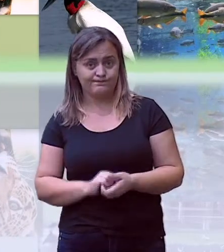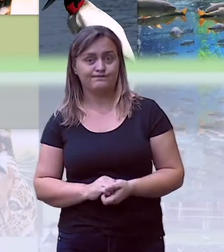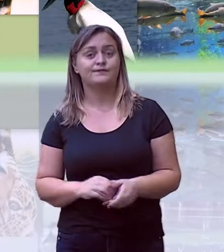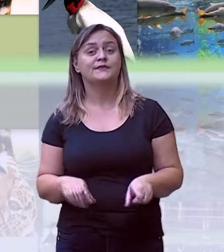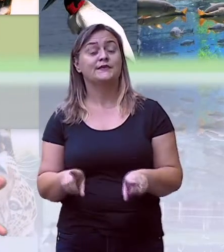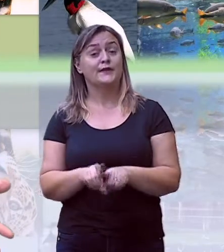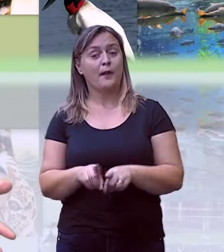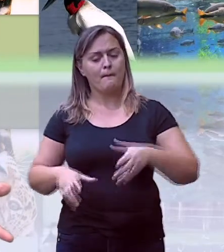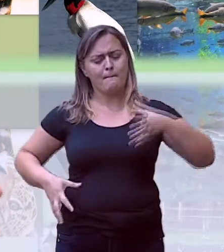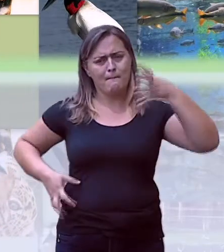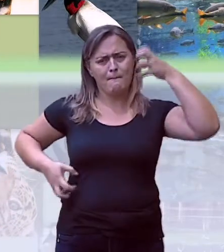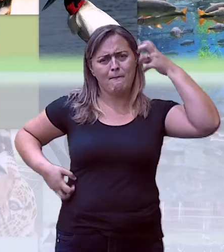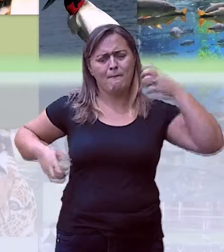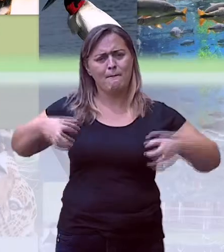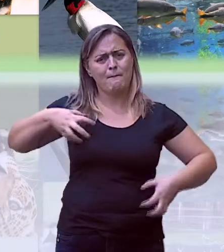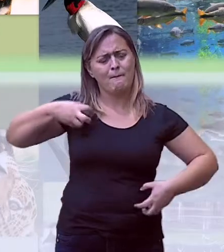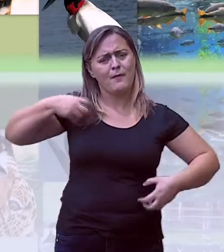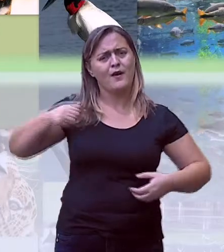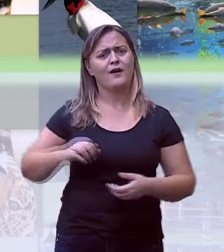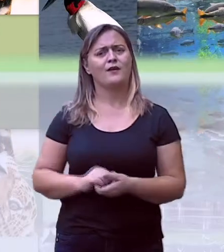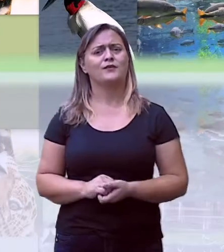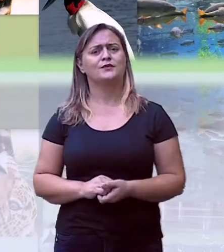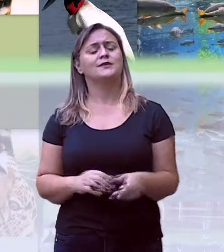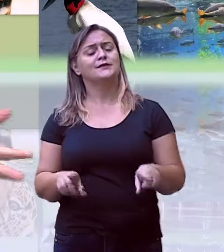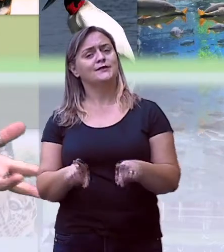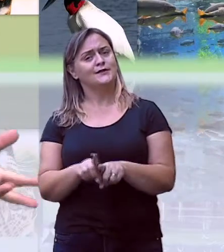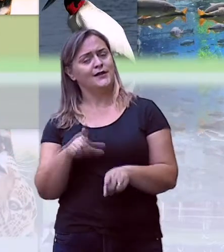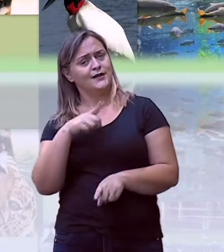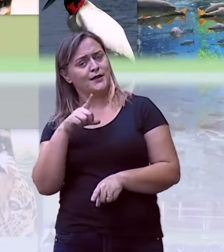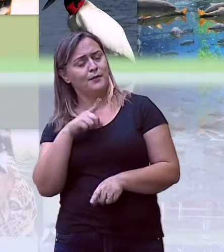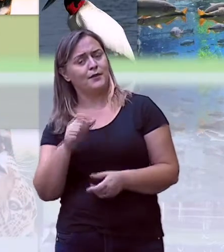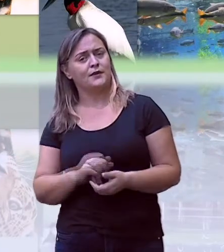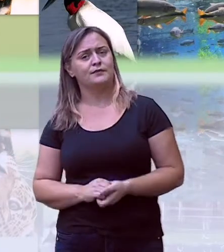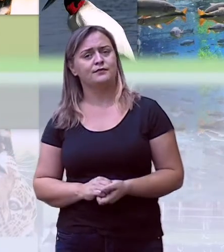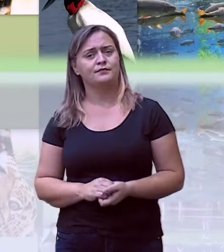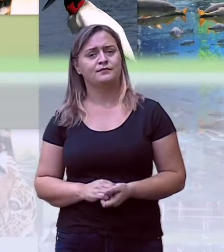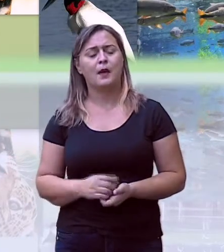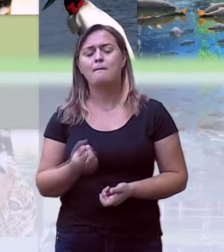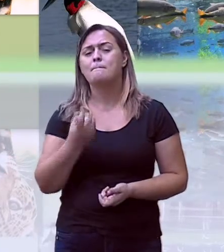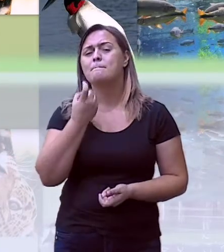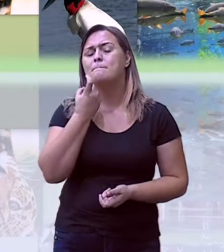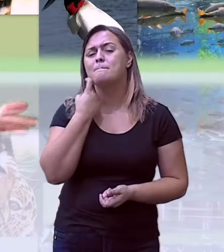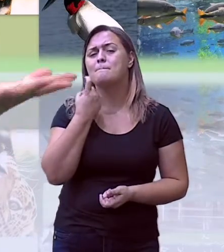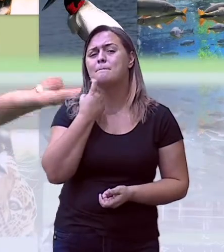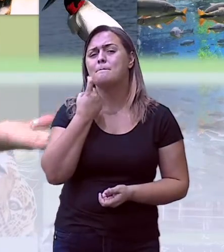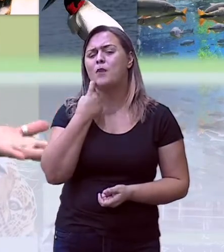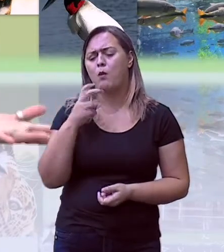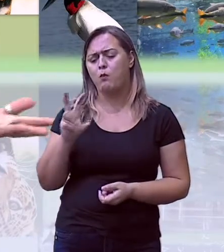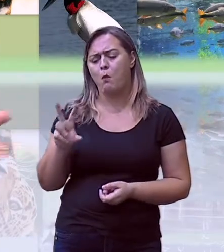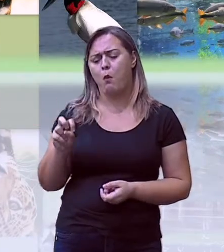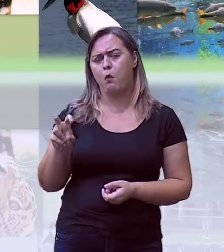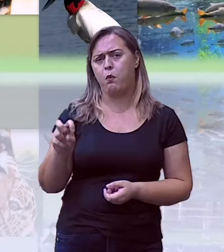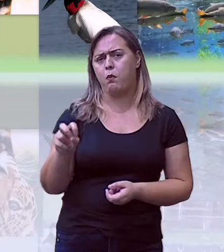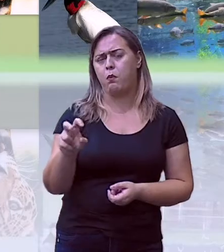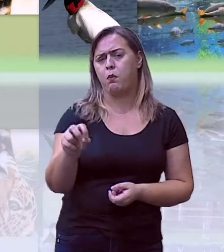Pantanal, bugio, coatis, peixes como piranha, pacu,